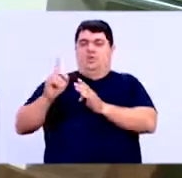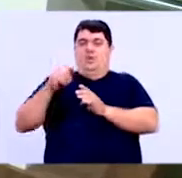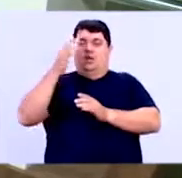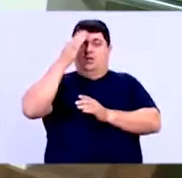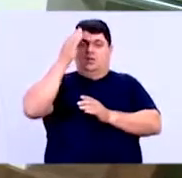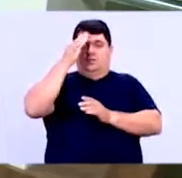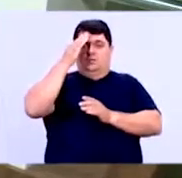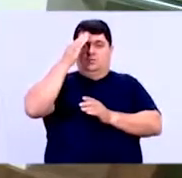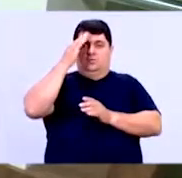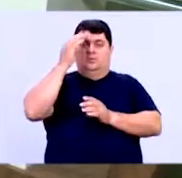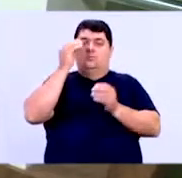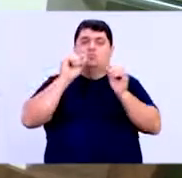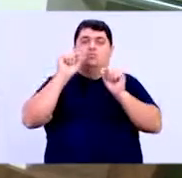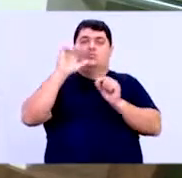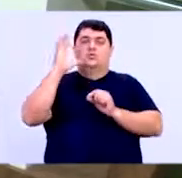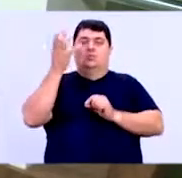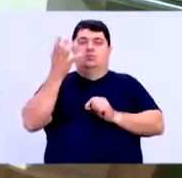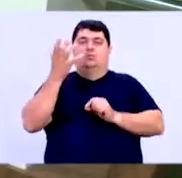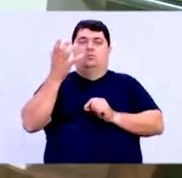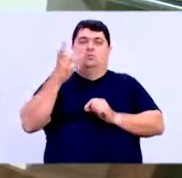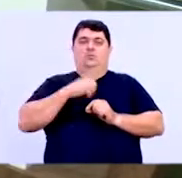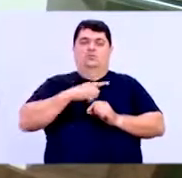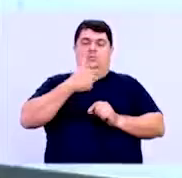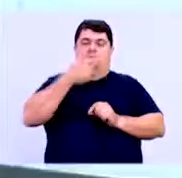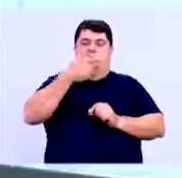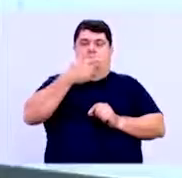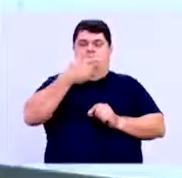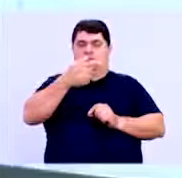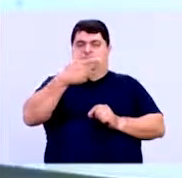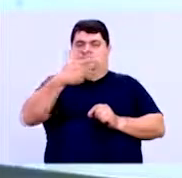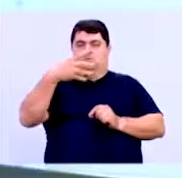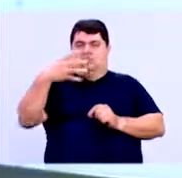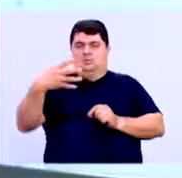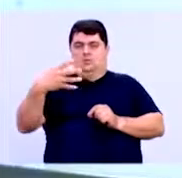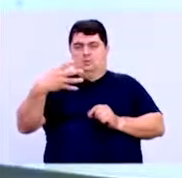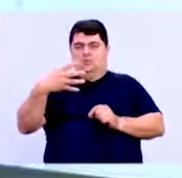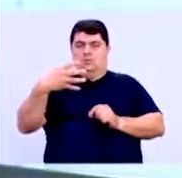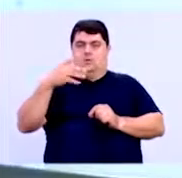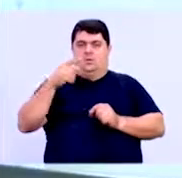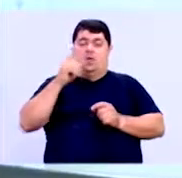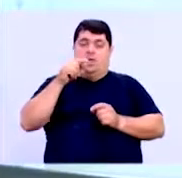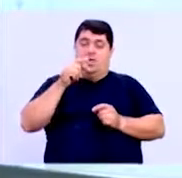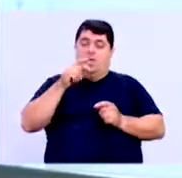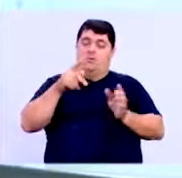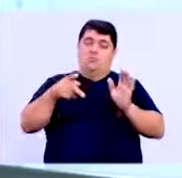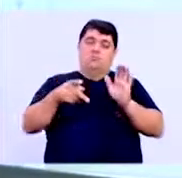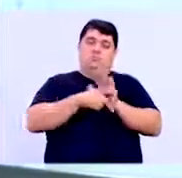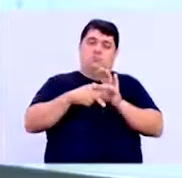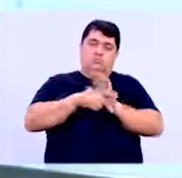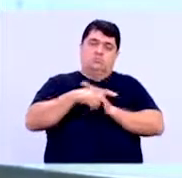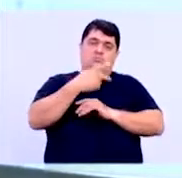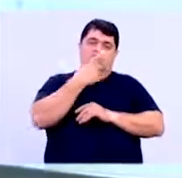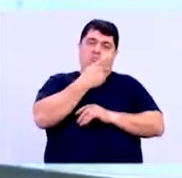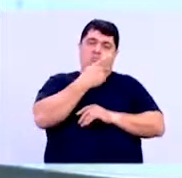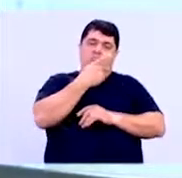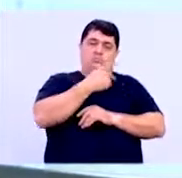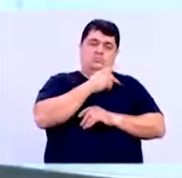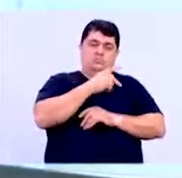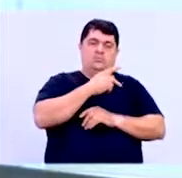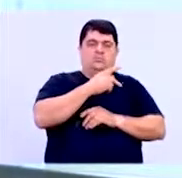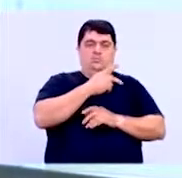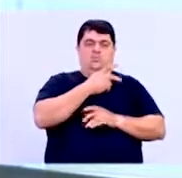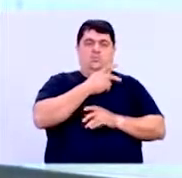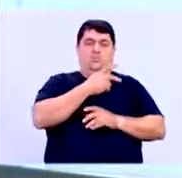compreender um cenário. Esse valor de 724 foi o saldo inicial do mês, existe o valor de vendas à vista que você